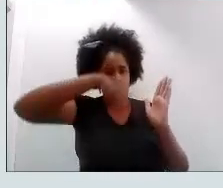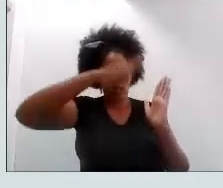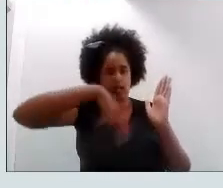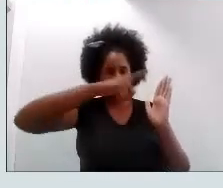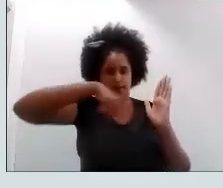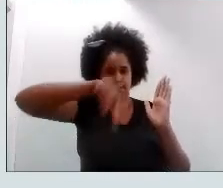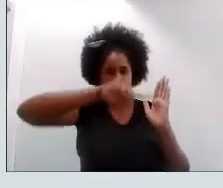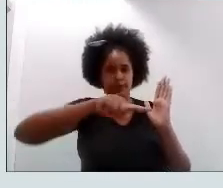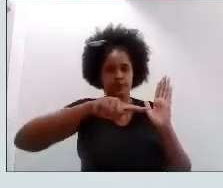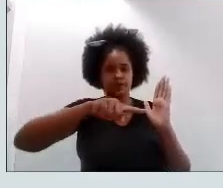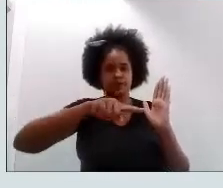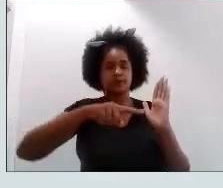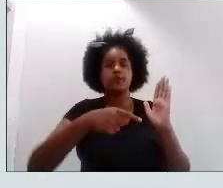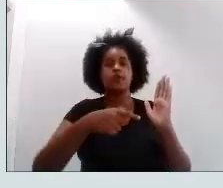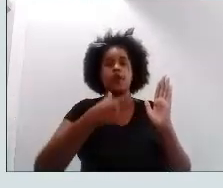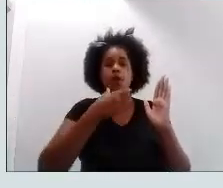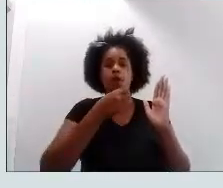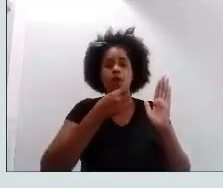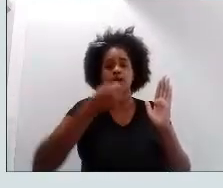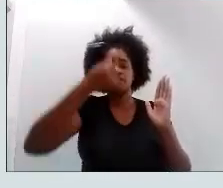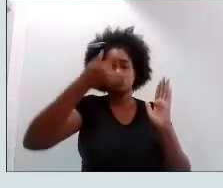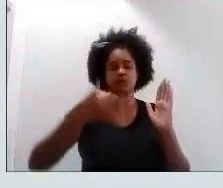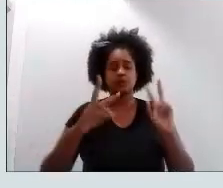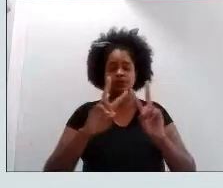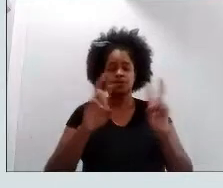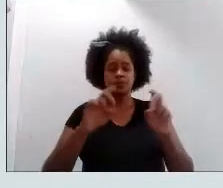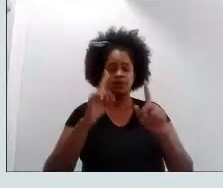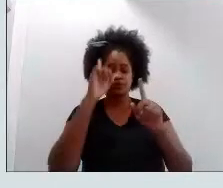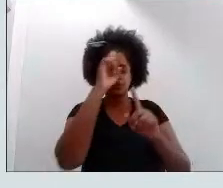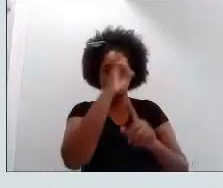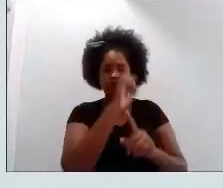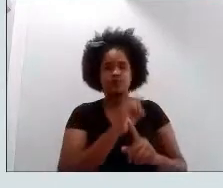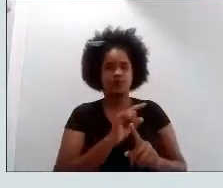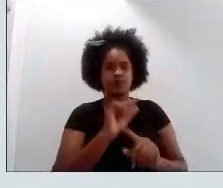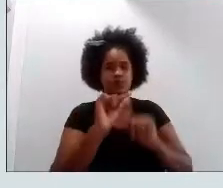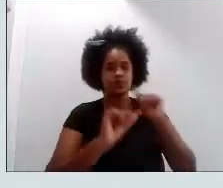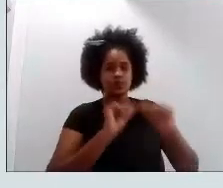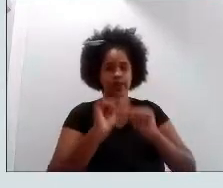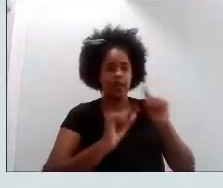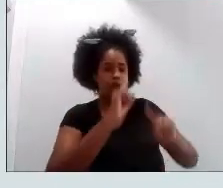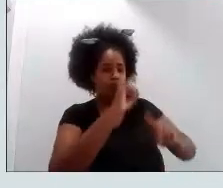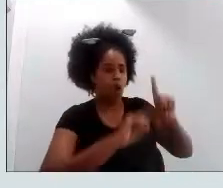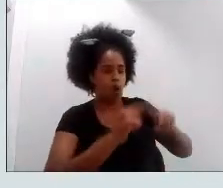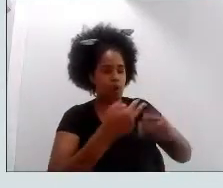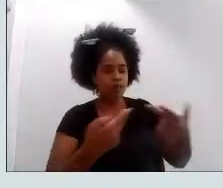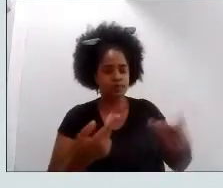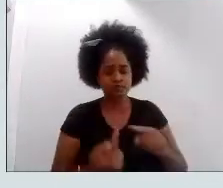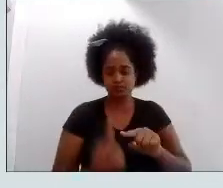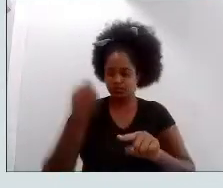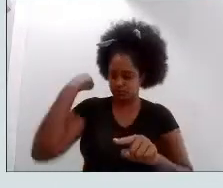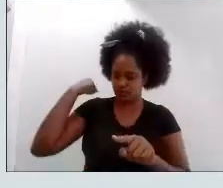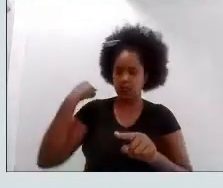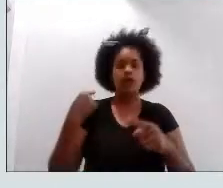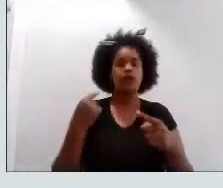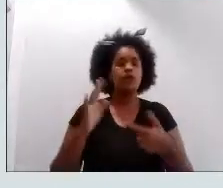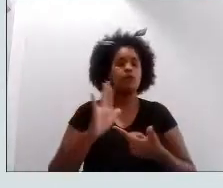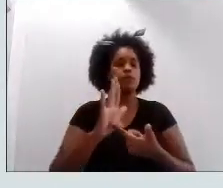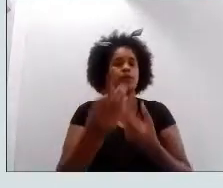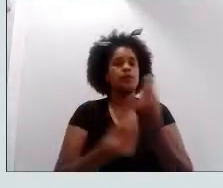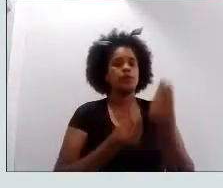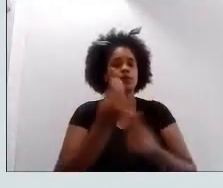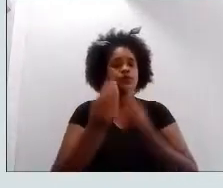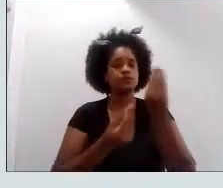uma análise dessas dificuldades e acredito que ajude a ilustrar bem essa percepção